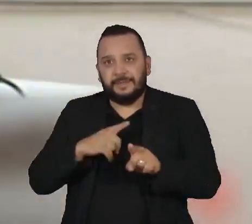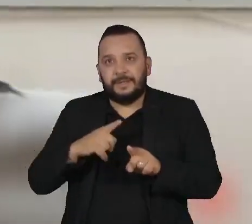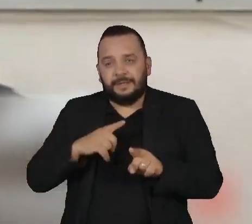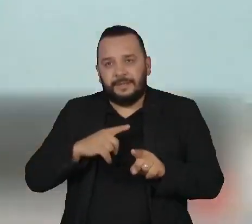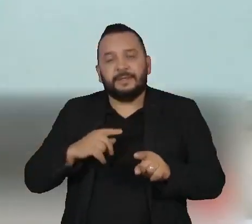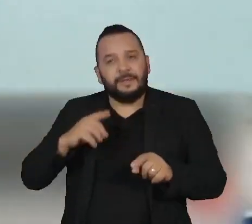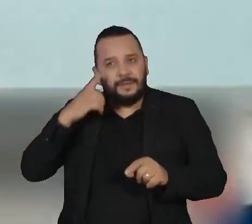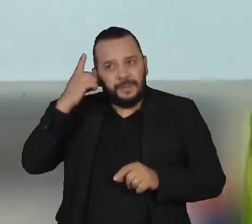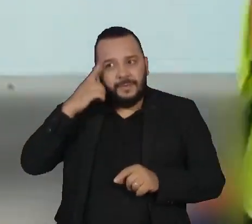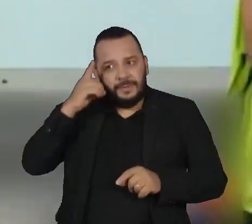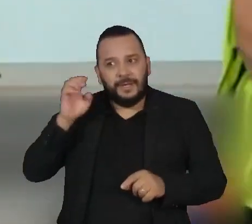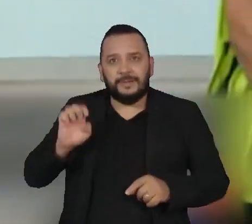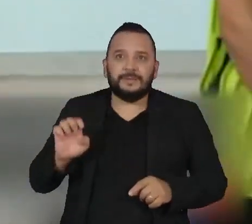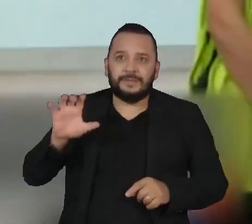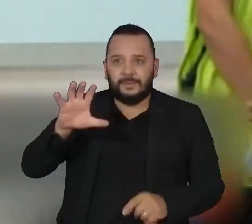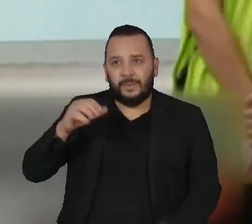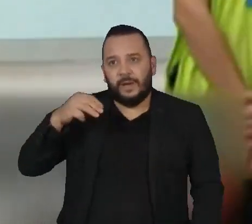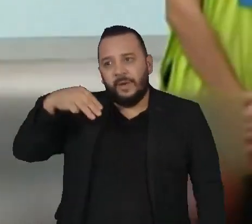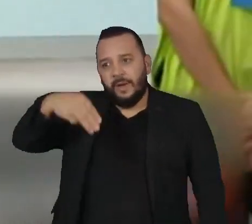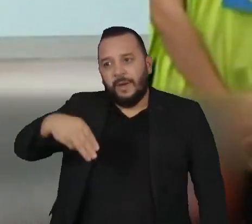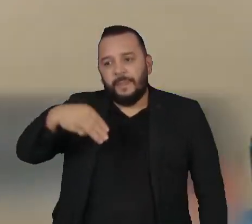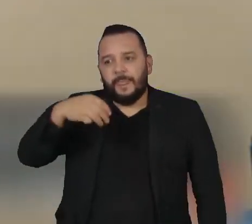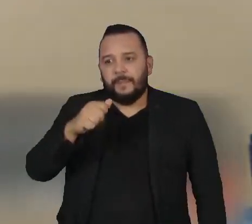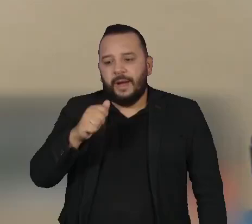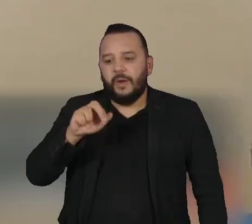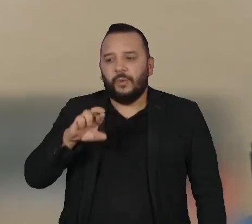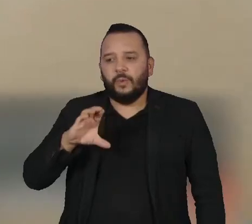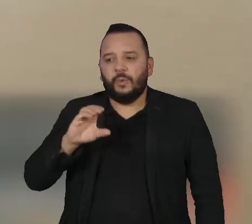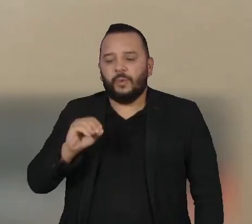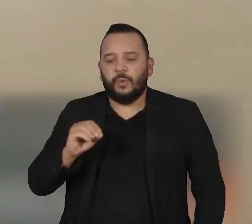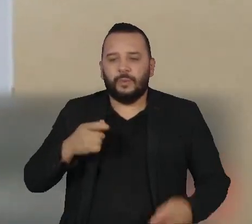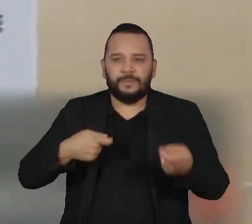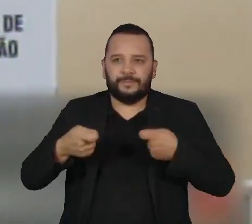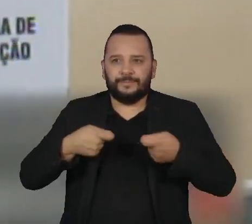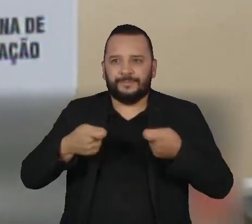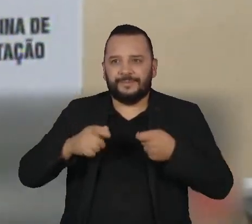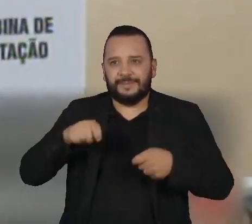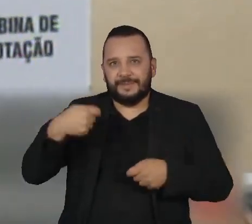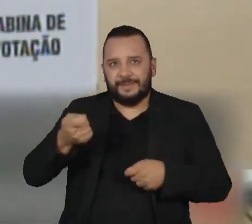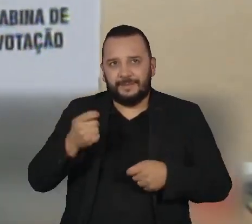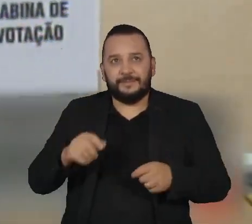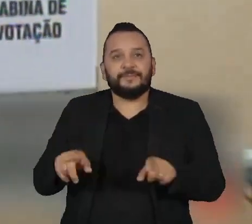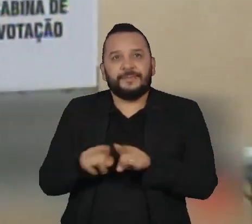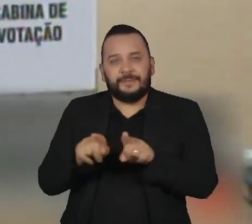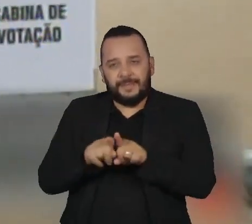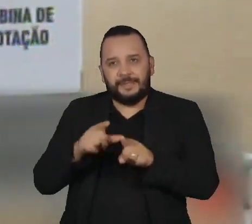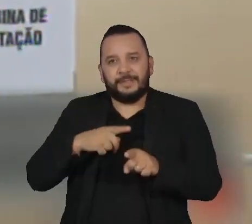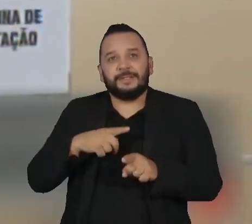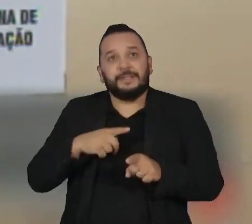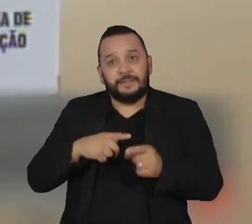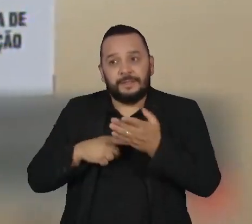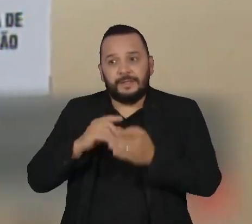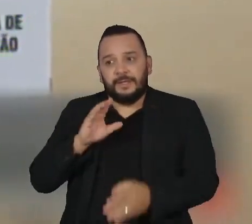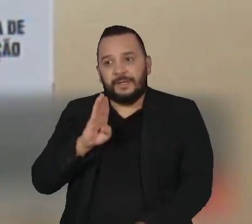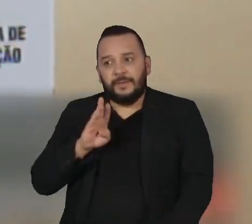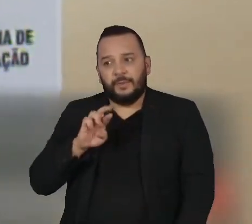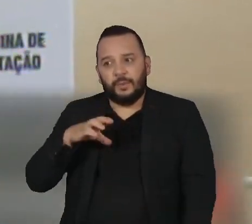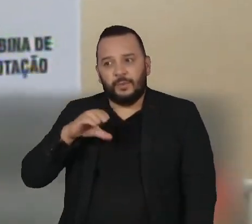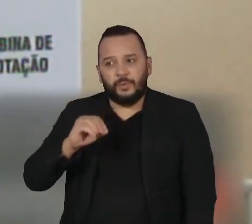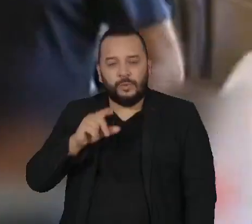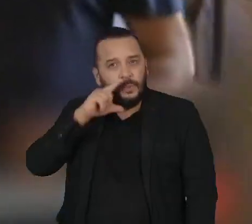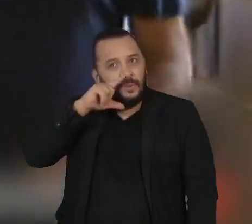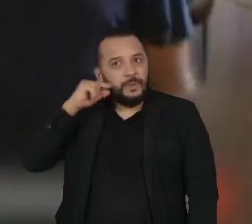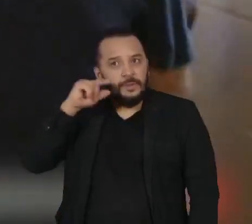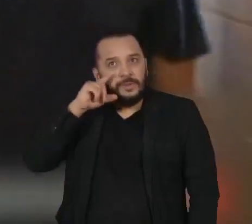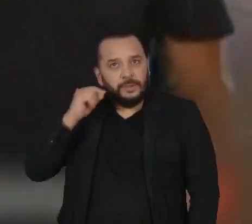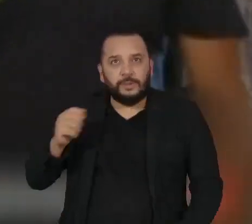deputado estadual Mauro Tramonte do republicanos também no centro sul Mas no bairro Serra votou Bruno engler do pl